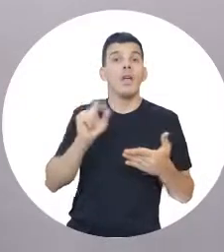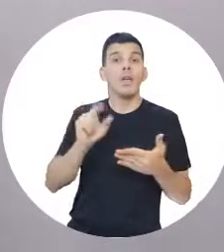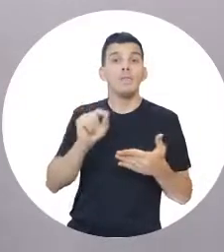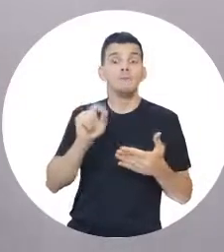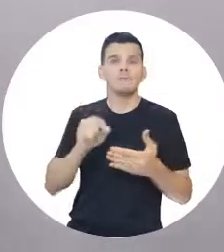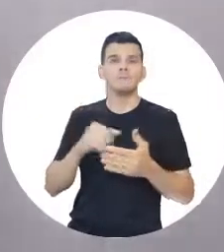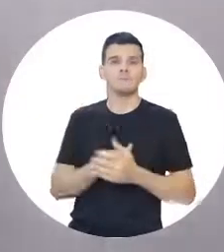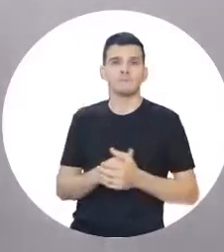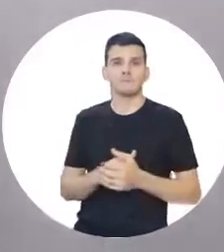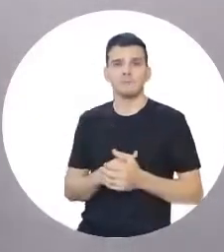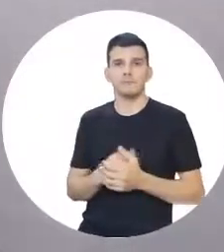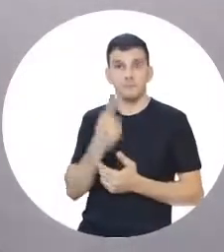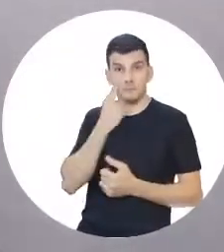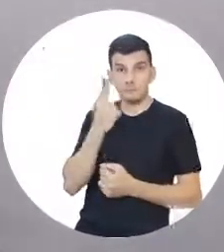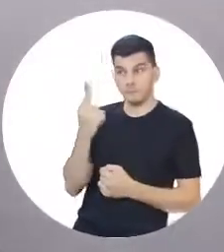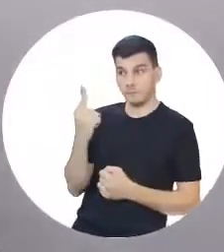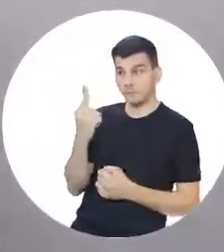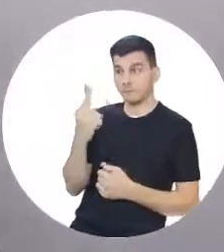colocar